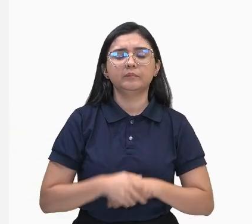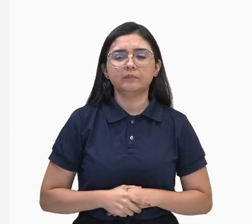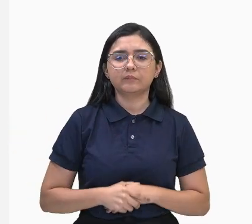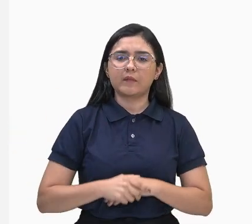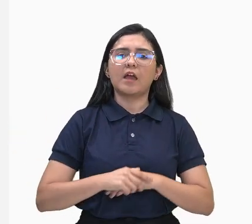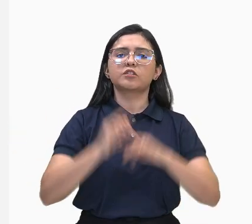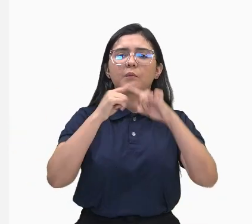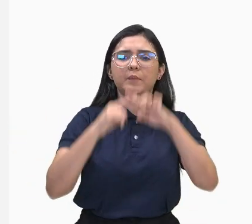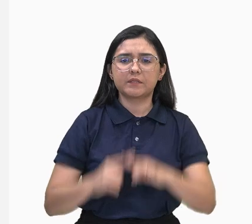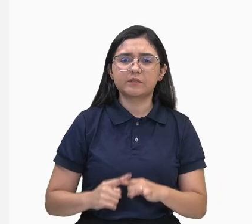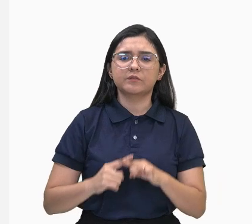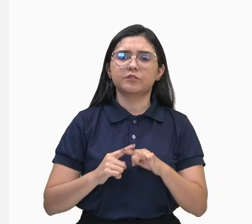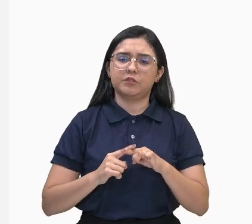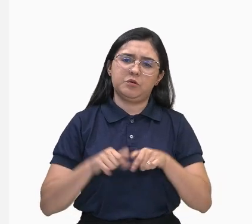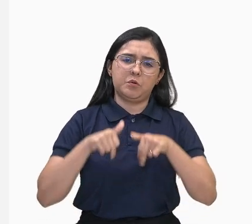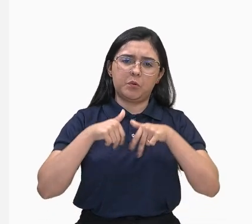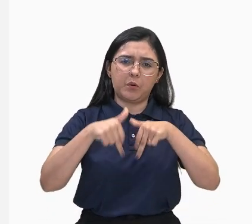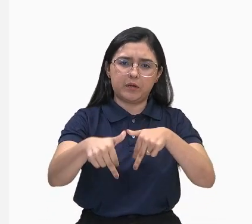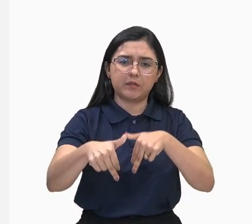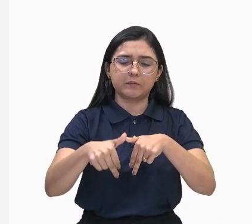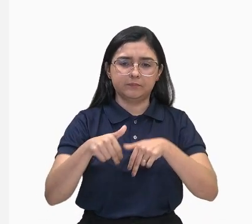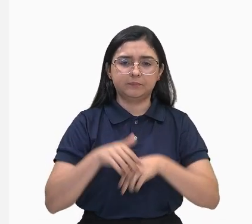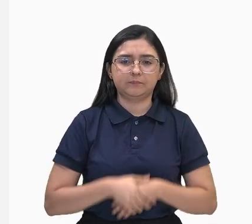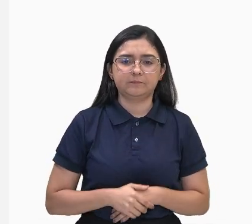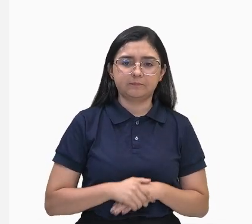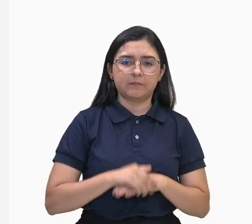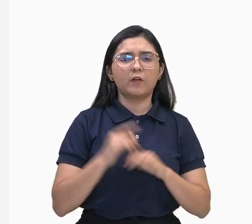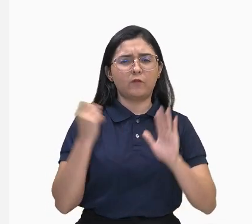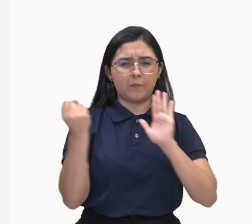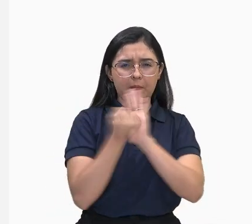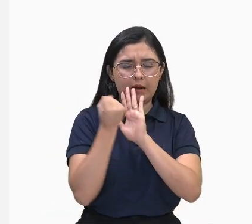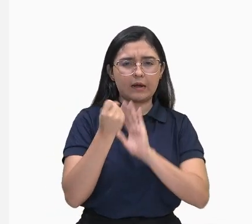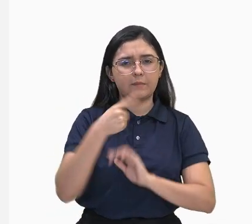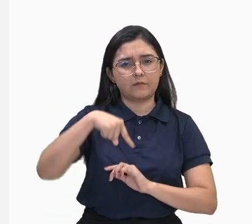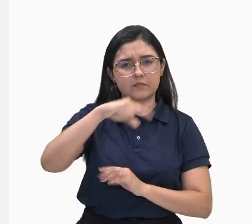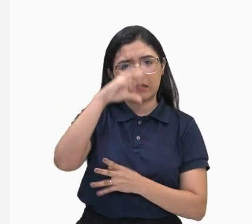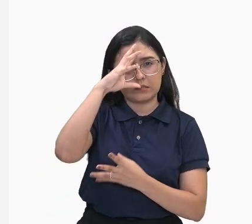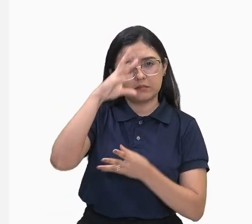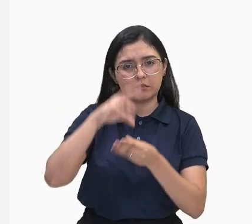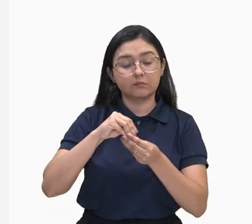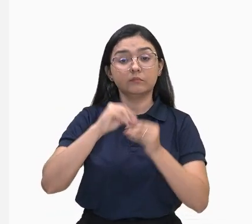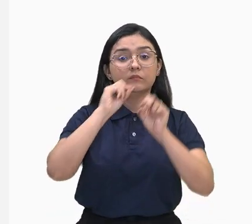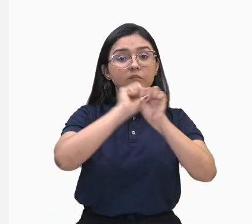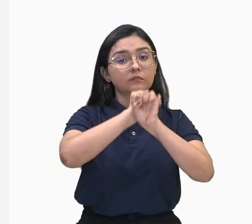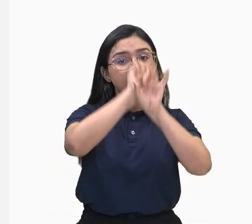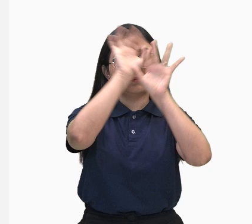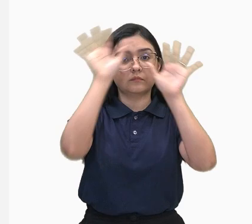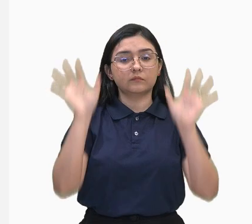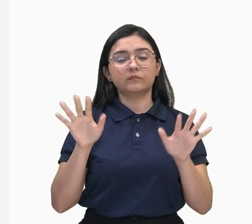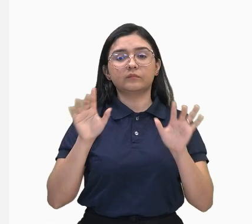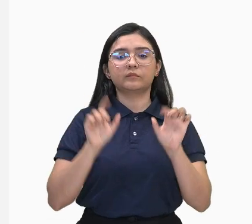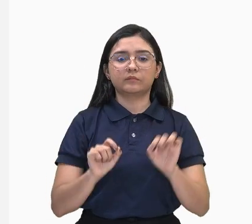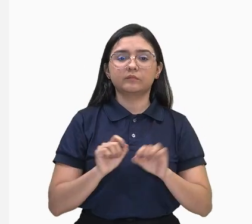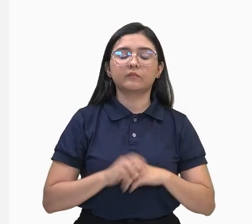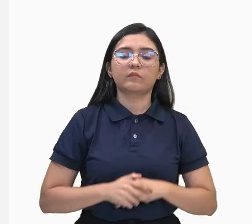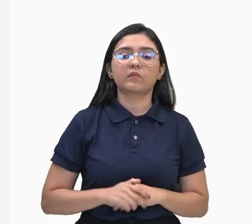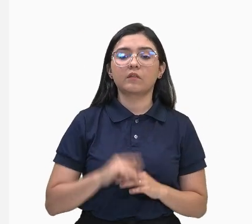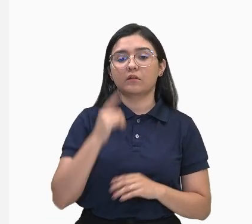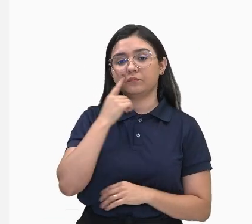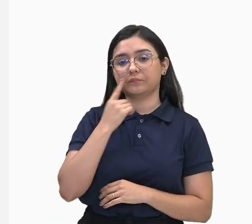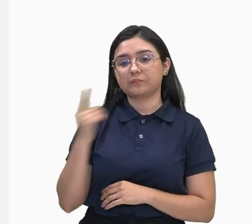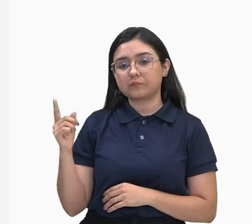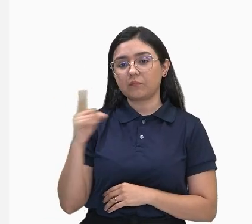as provas de corrida. Deixa eu assinalar aqui para a gente entender um pouco melhor, de forma mais esclarecida. Vamos ter